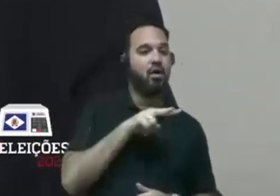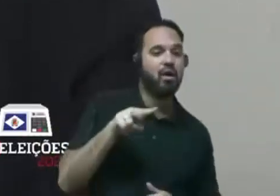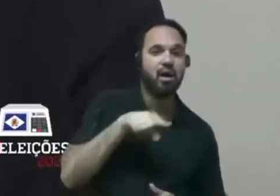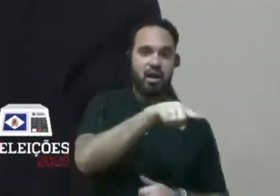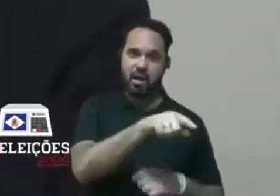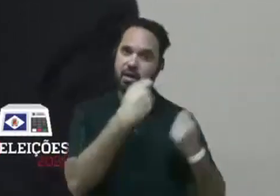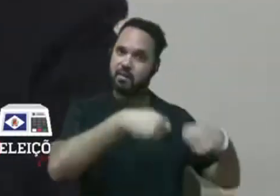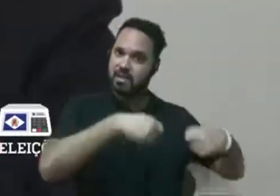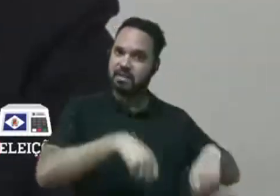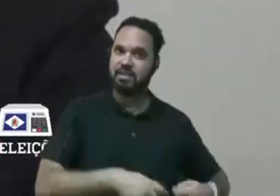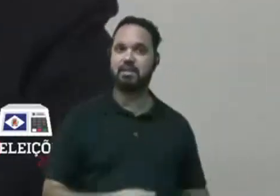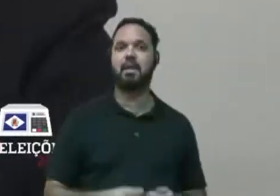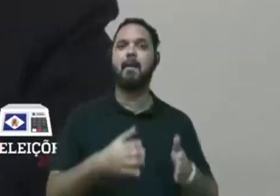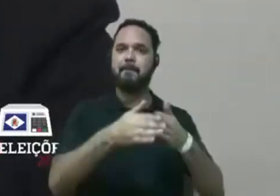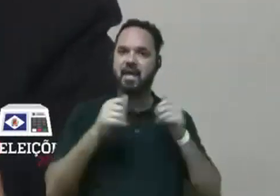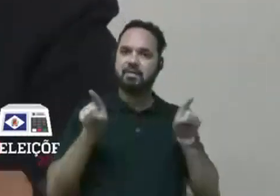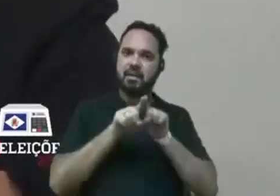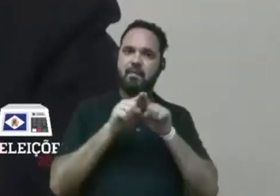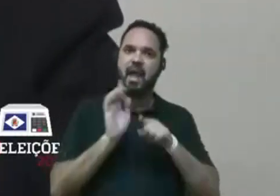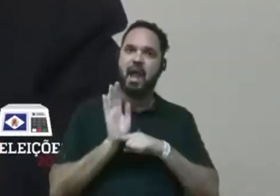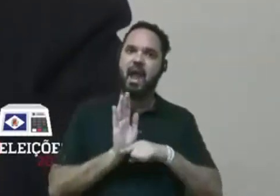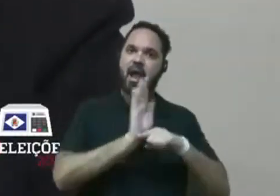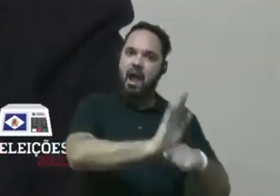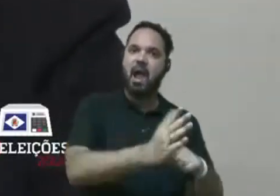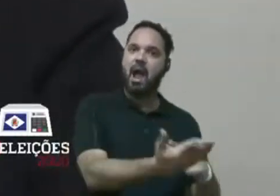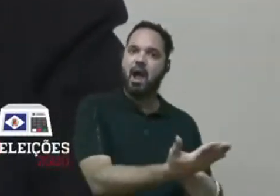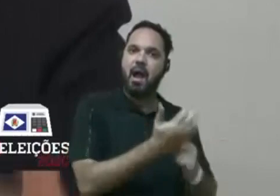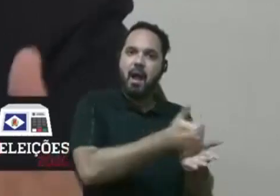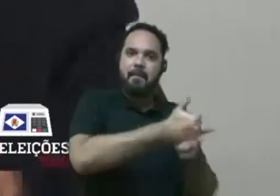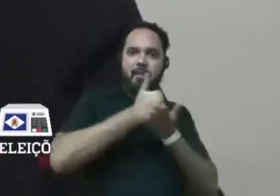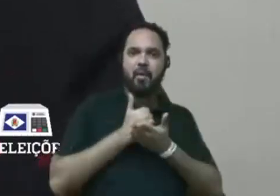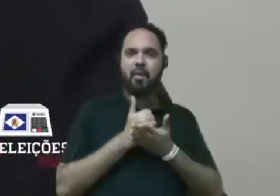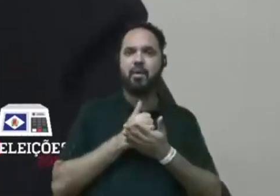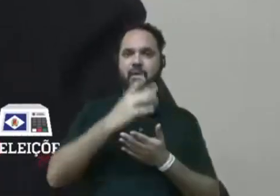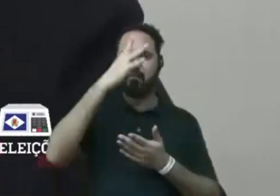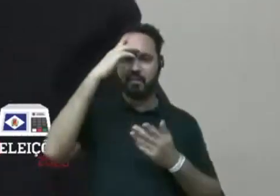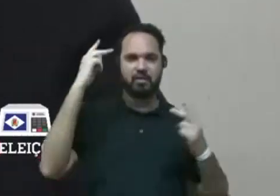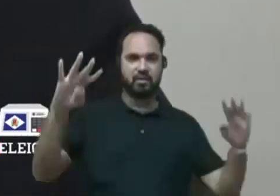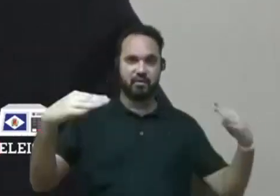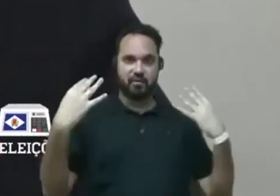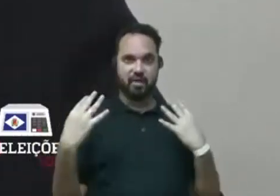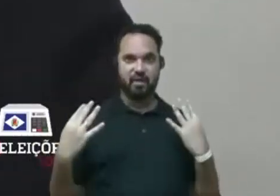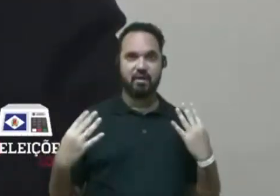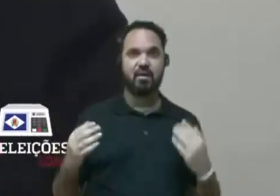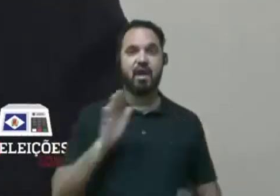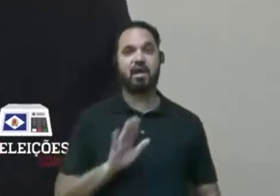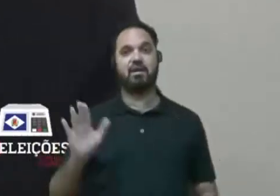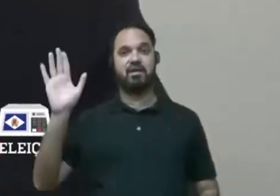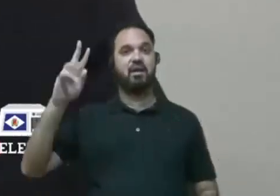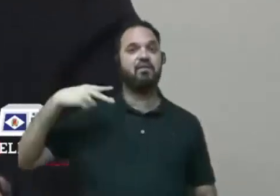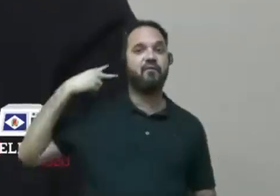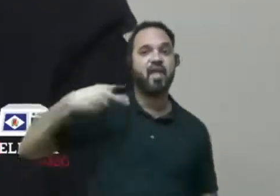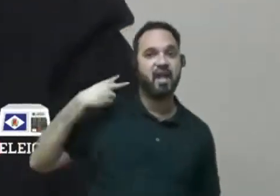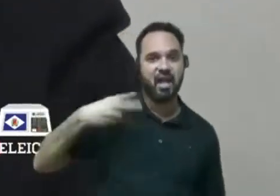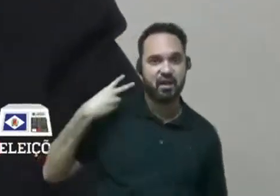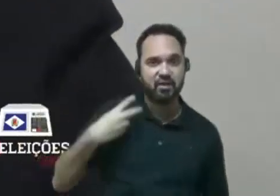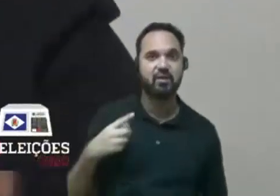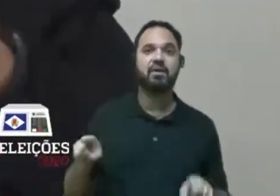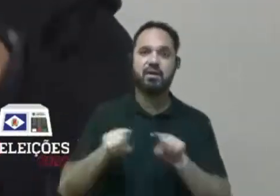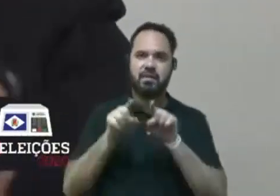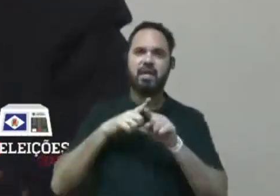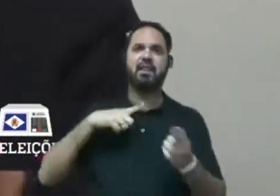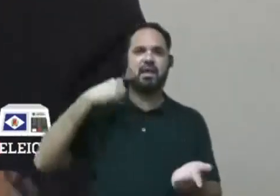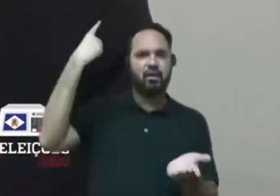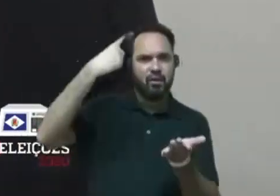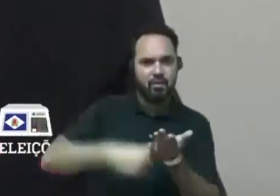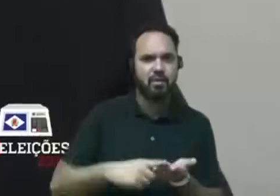precisa Peço também o apoio de quem está nos vendo nesse momento aos nossos candidatos a vereadores eles têm o